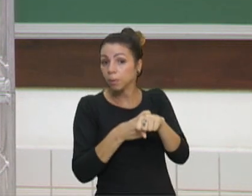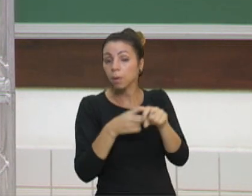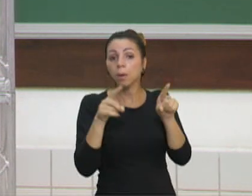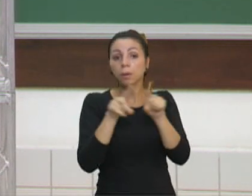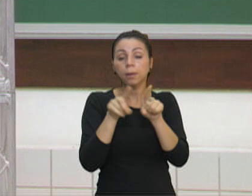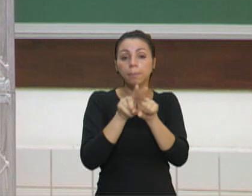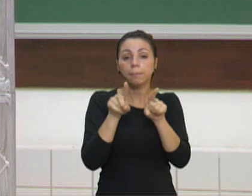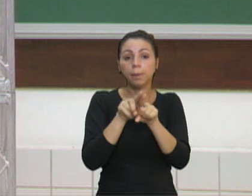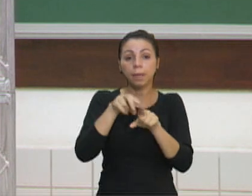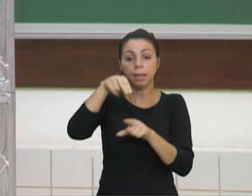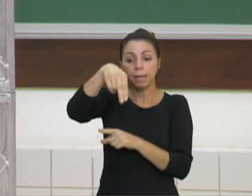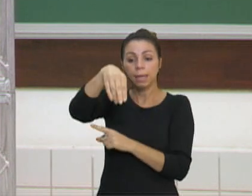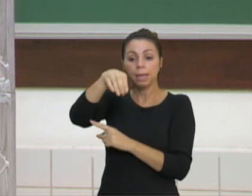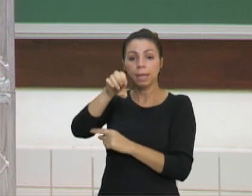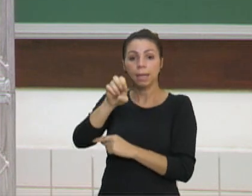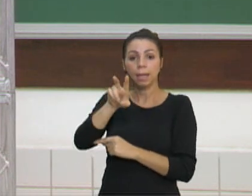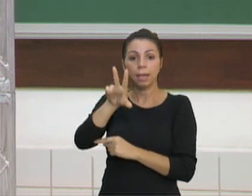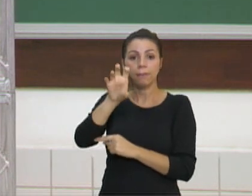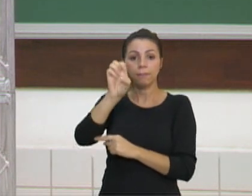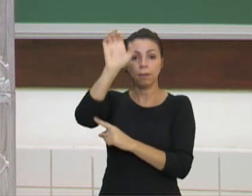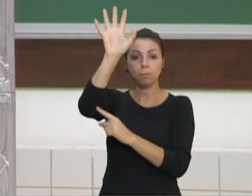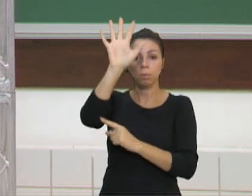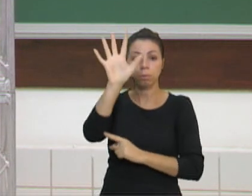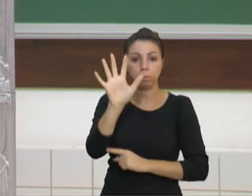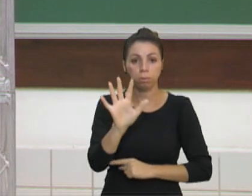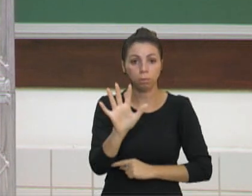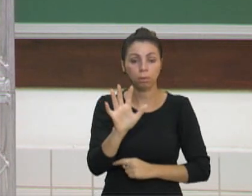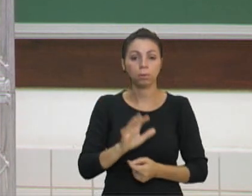as nuvens e a chuva, ok?